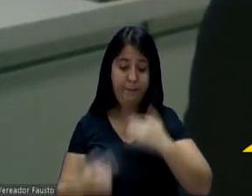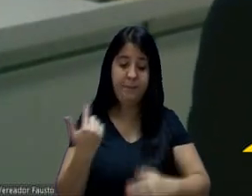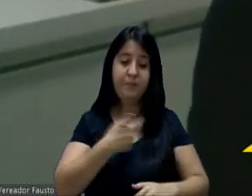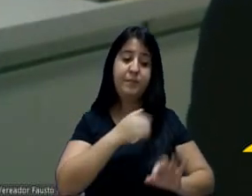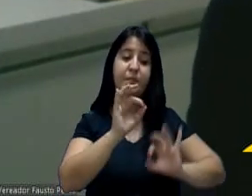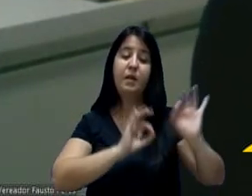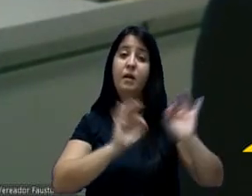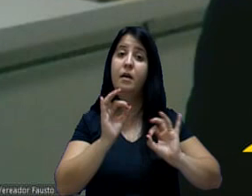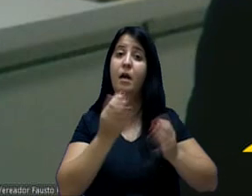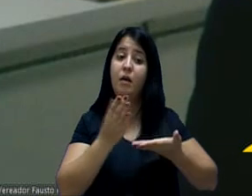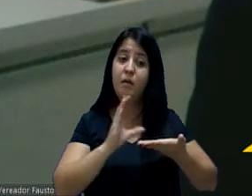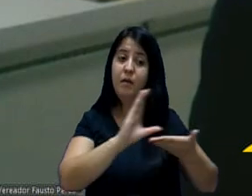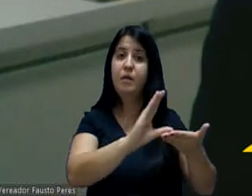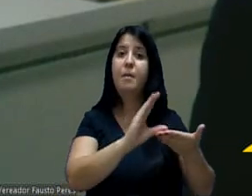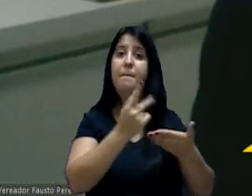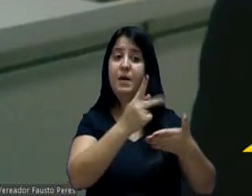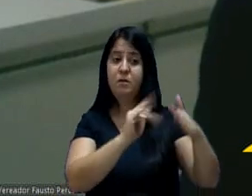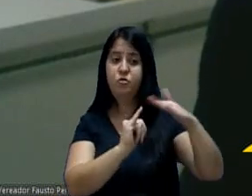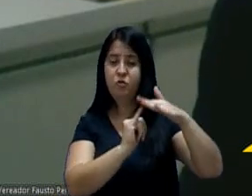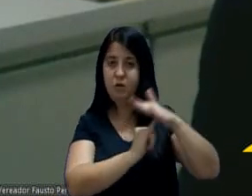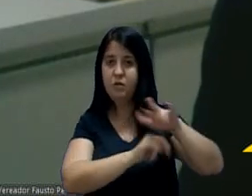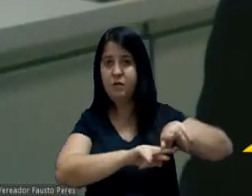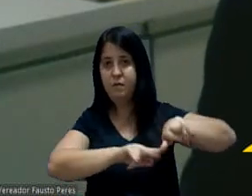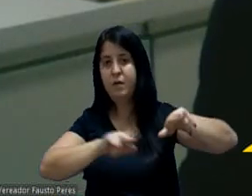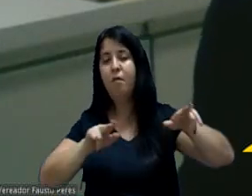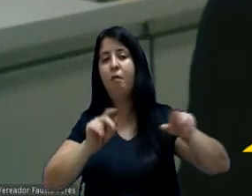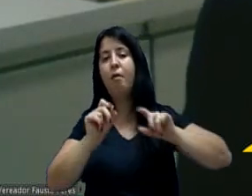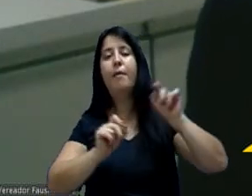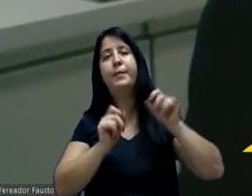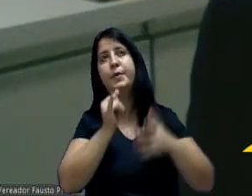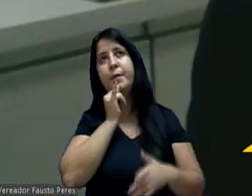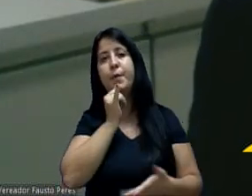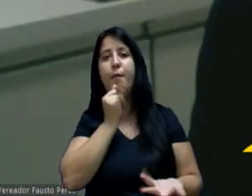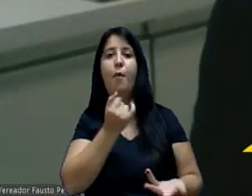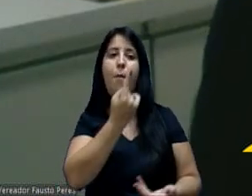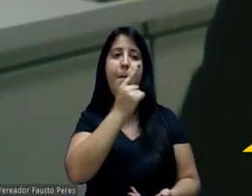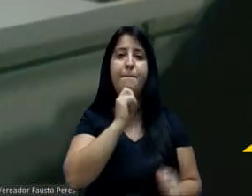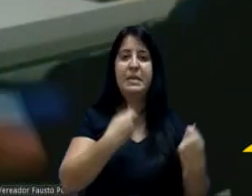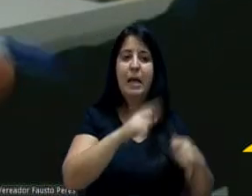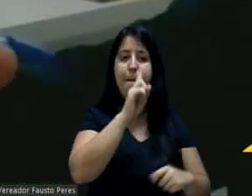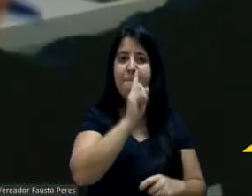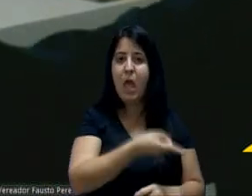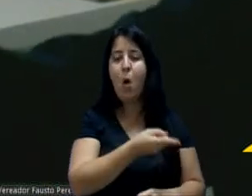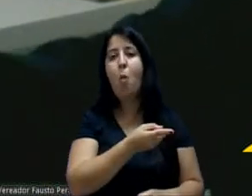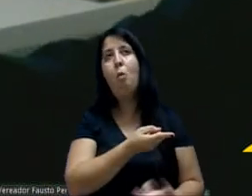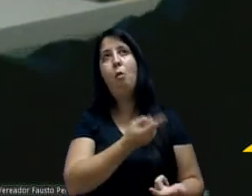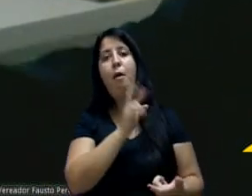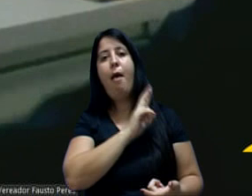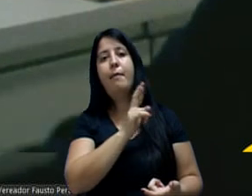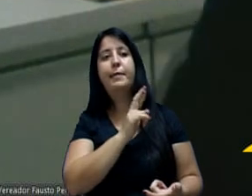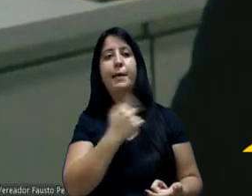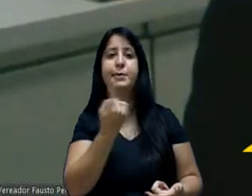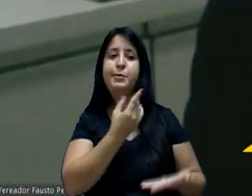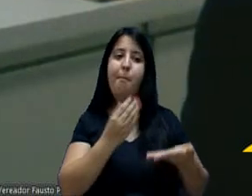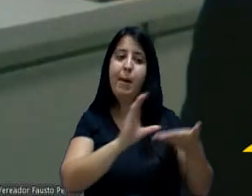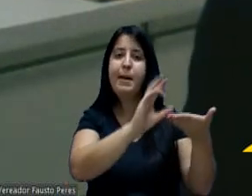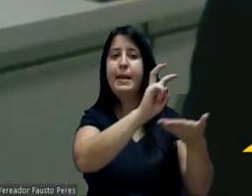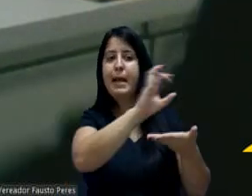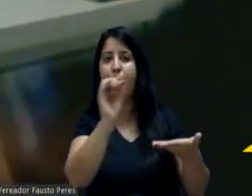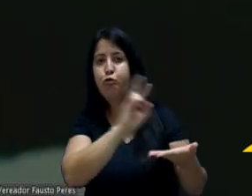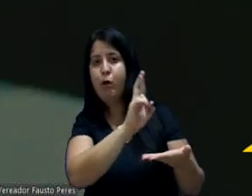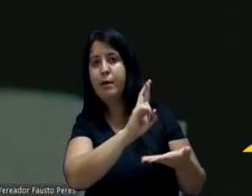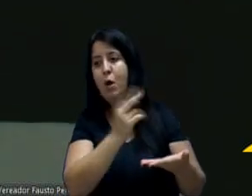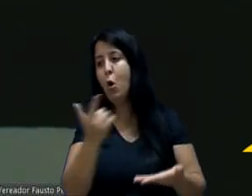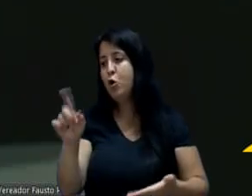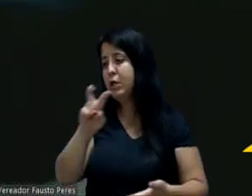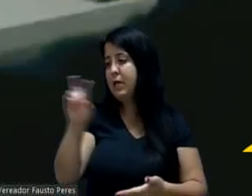entidades e que acaba, na verdade, tipo assim, uma entidade ela precisa de 1.000, a gente ensina 500, a outra precisa de 500,